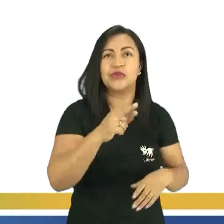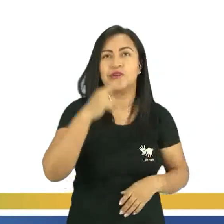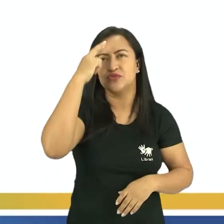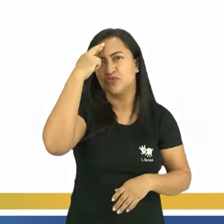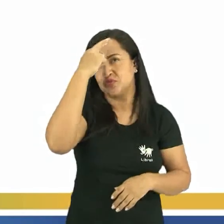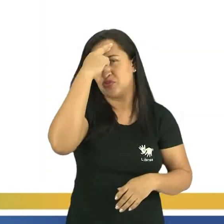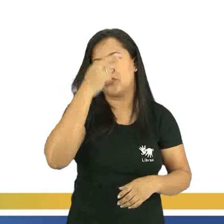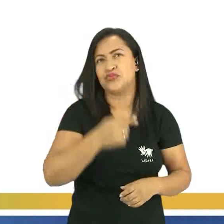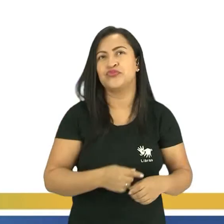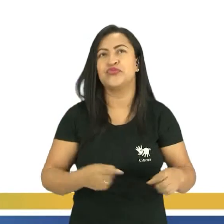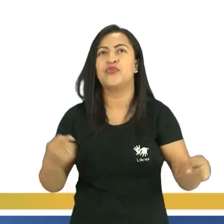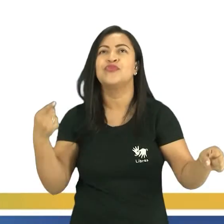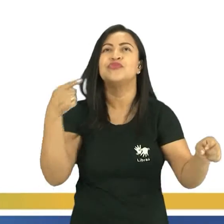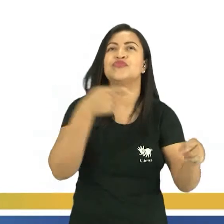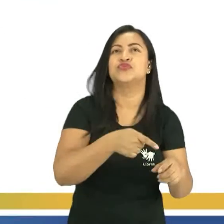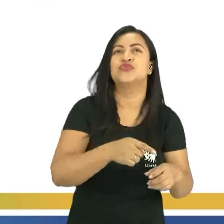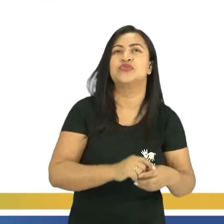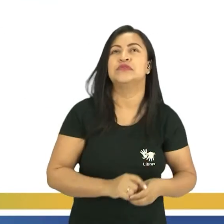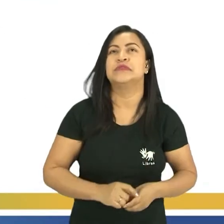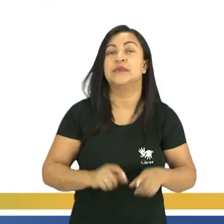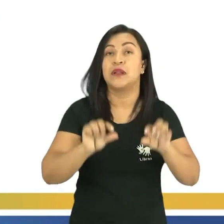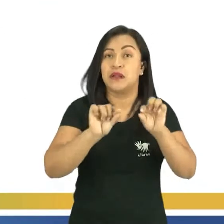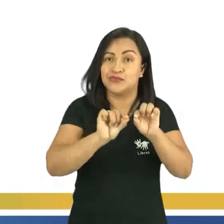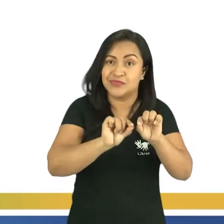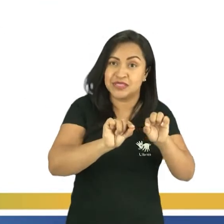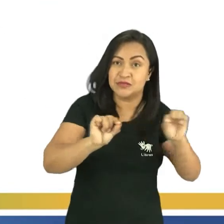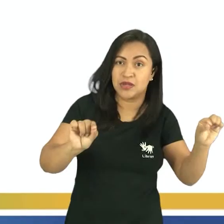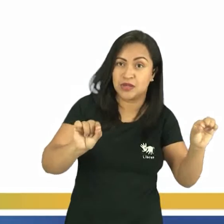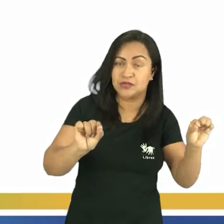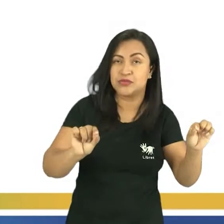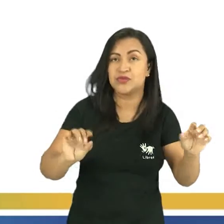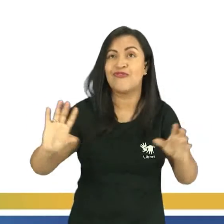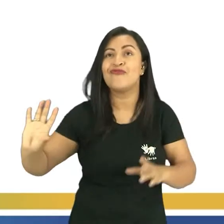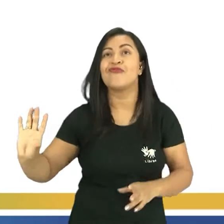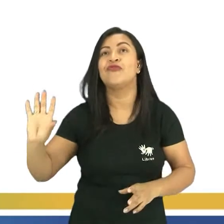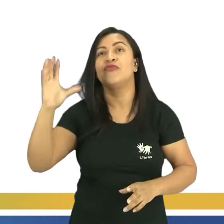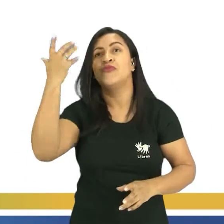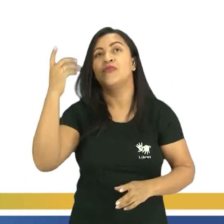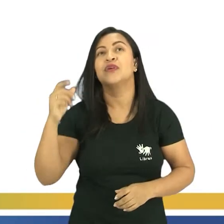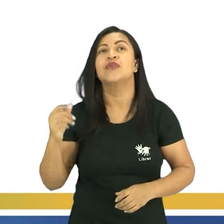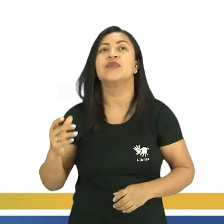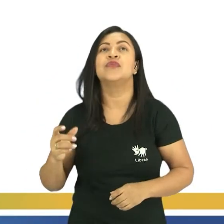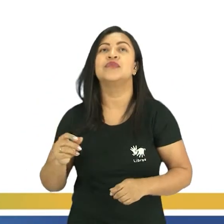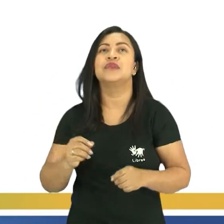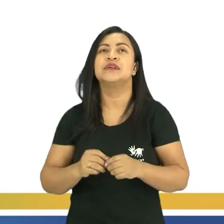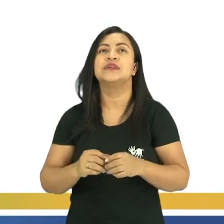são atingidos pela, deu um espaço, né? Fenômeno que ocorre